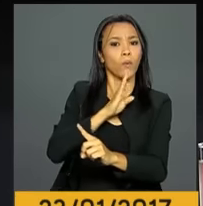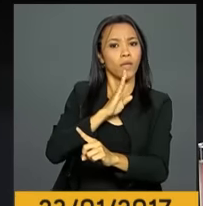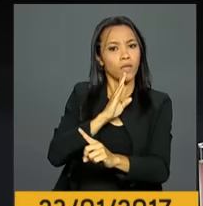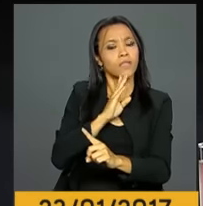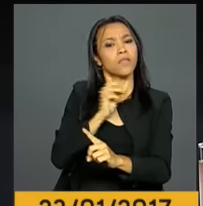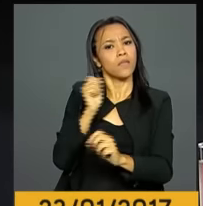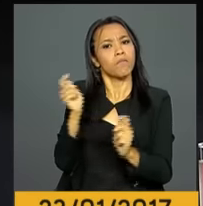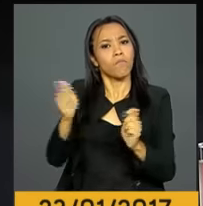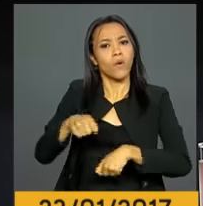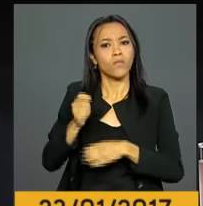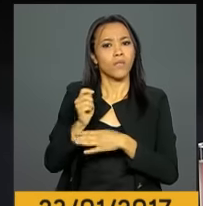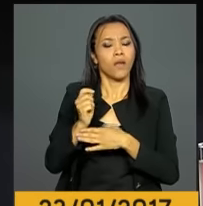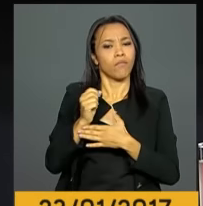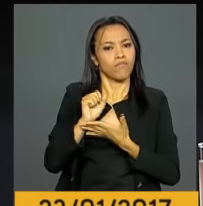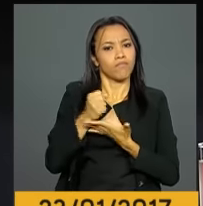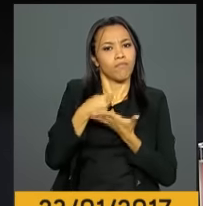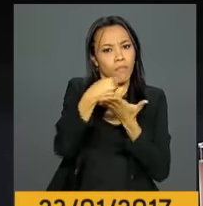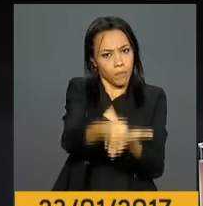esse projeto.